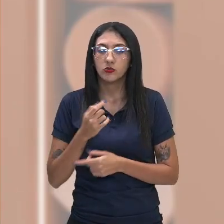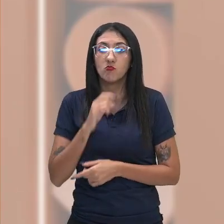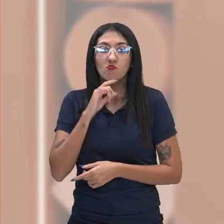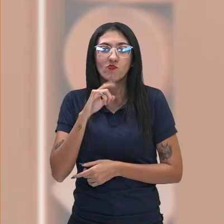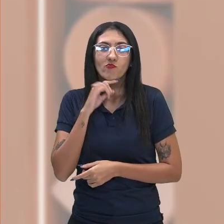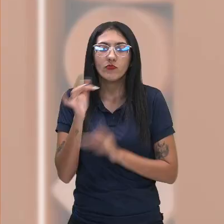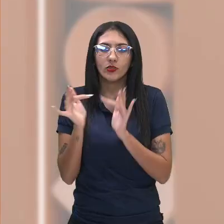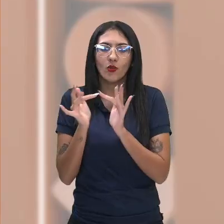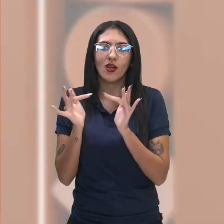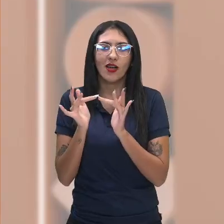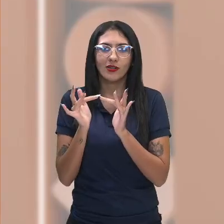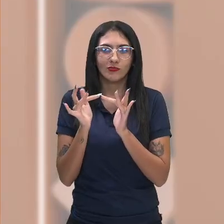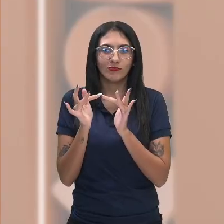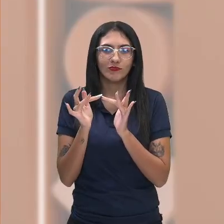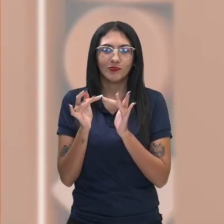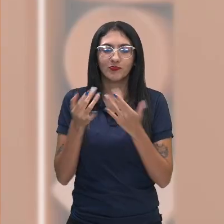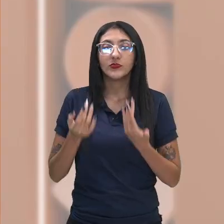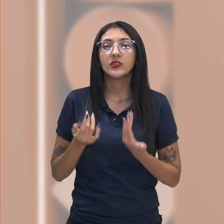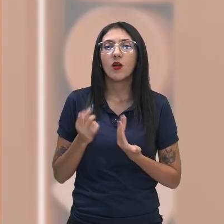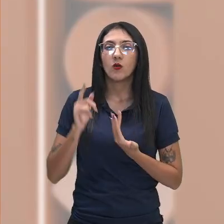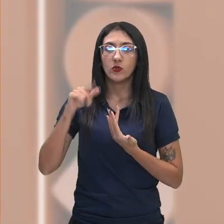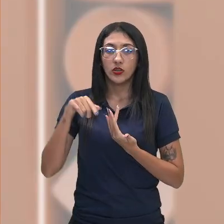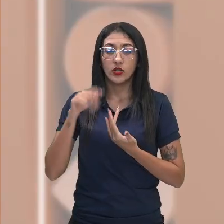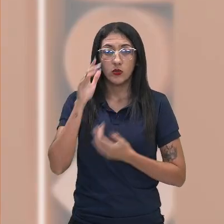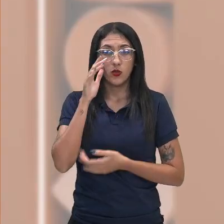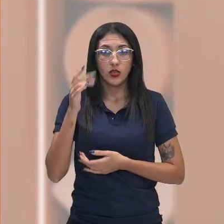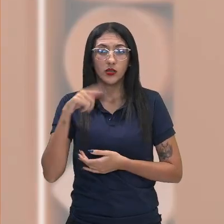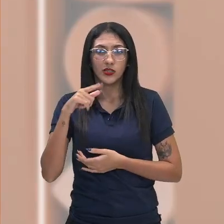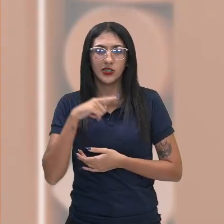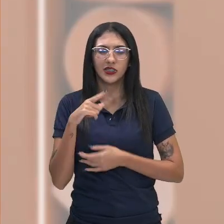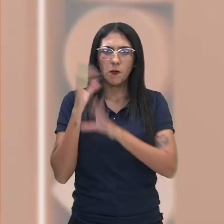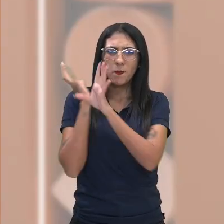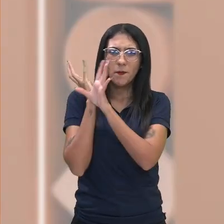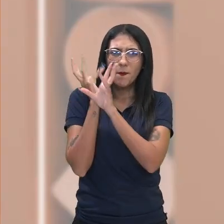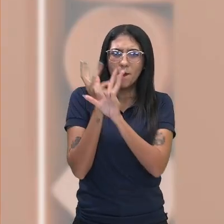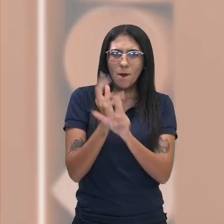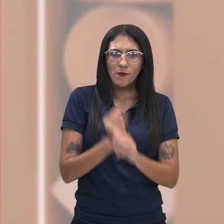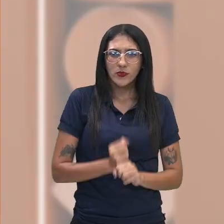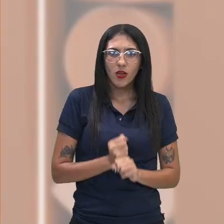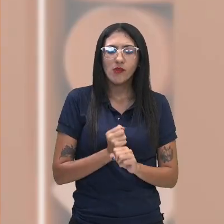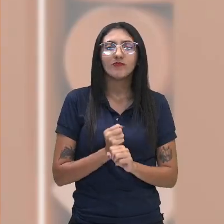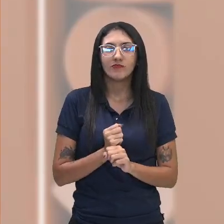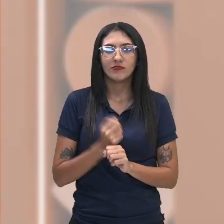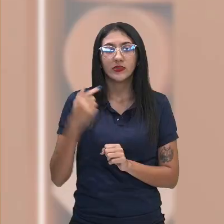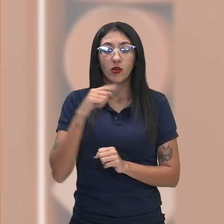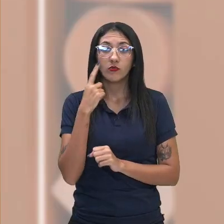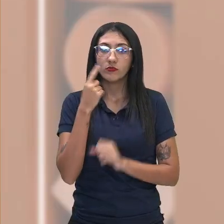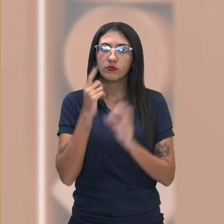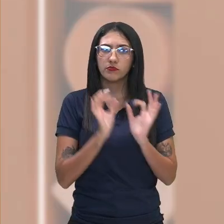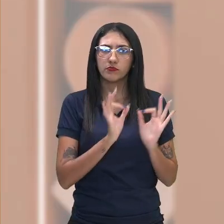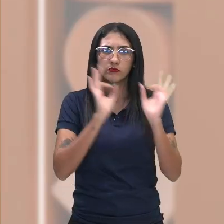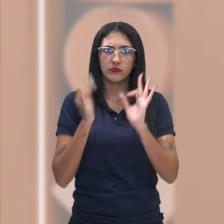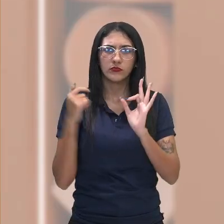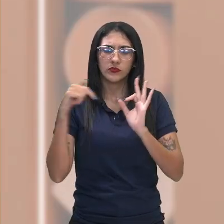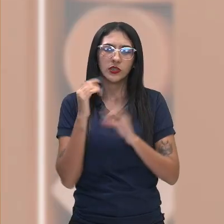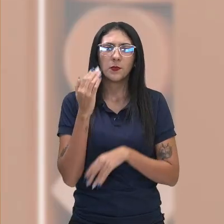tocar. Então, dentro desse processo de revisão, tivemos contato com